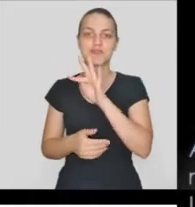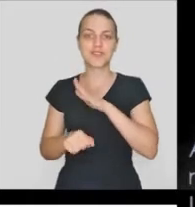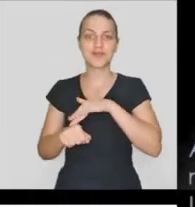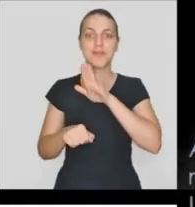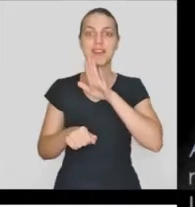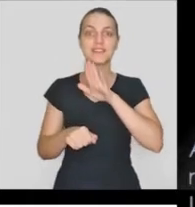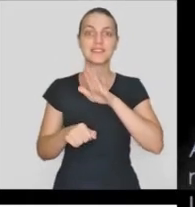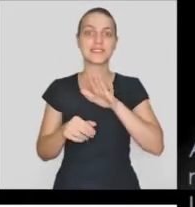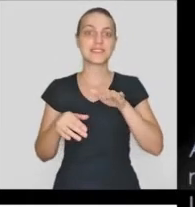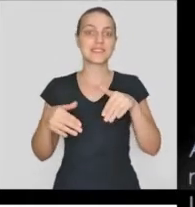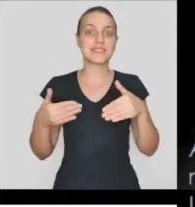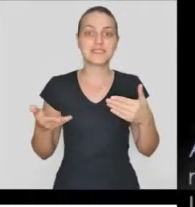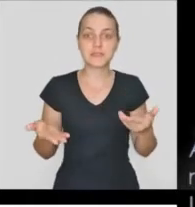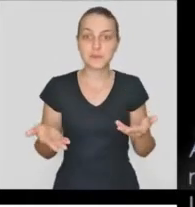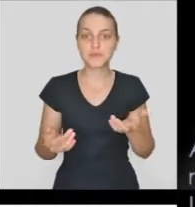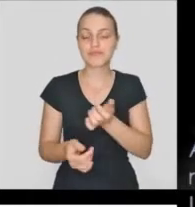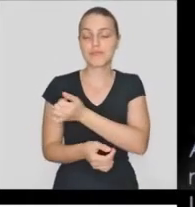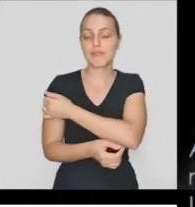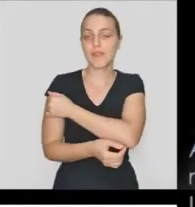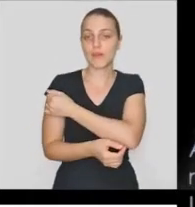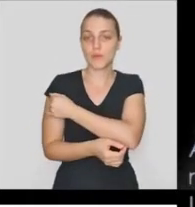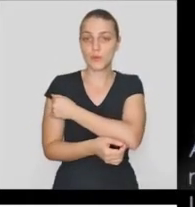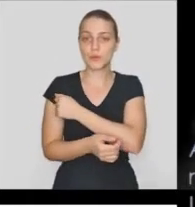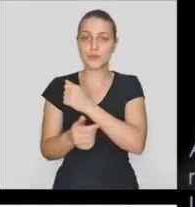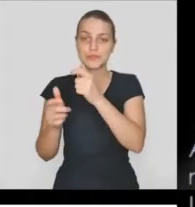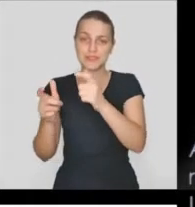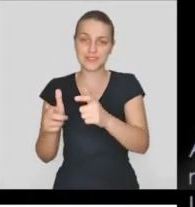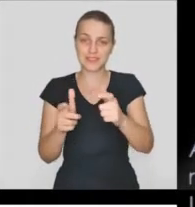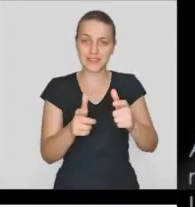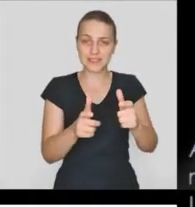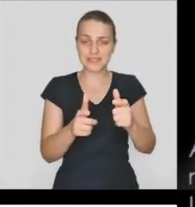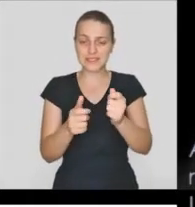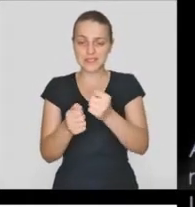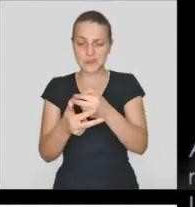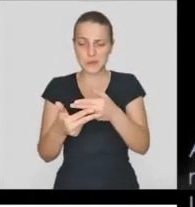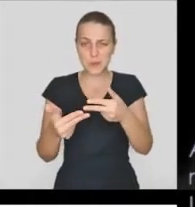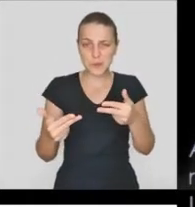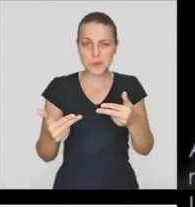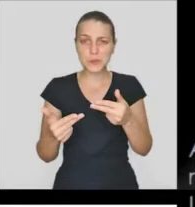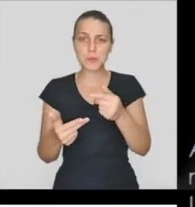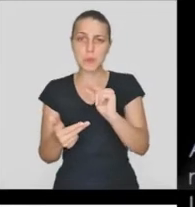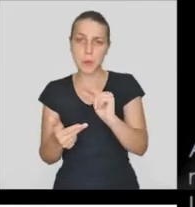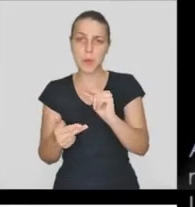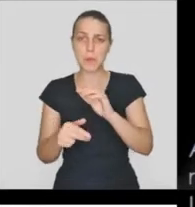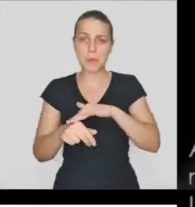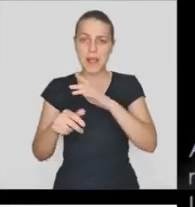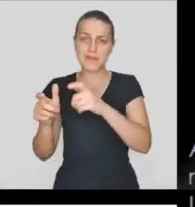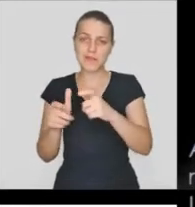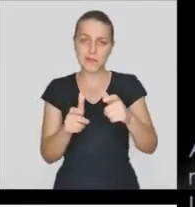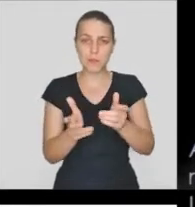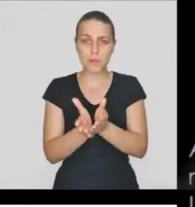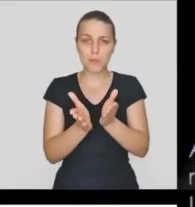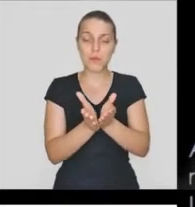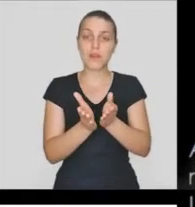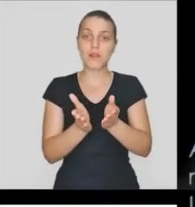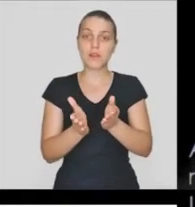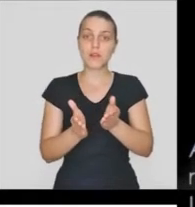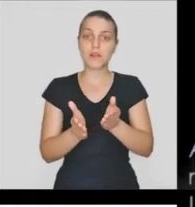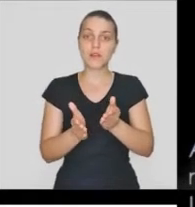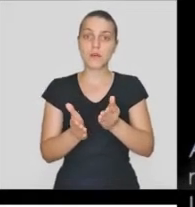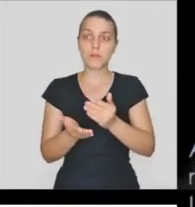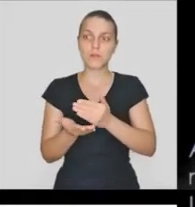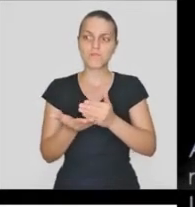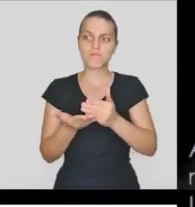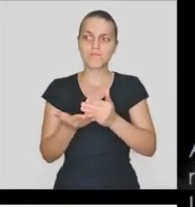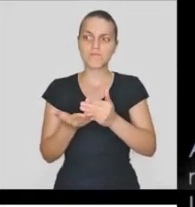mesmo de áreas mais deficientes de recursos, mais carentes, acreditavam